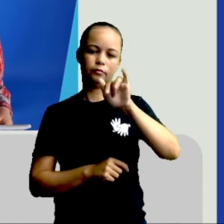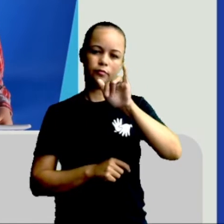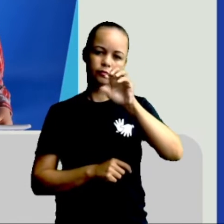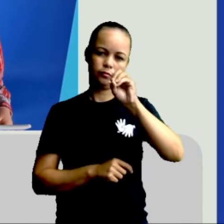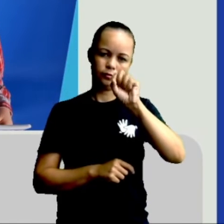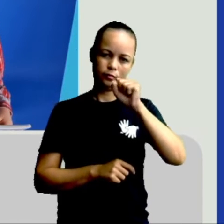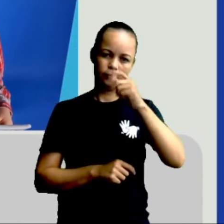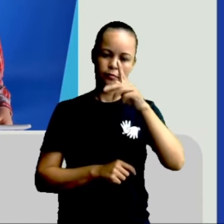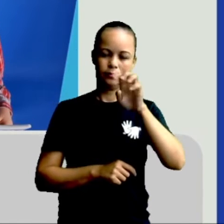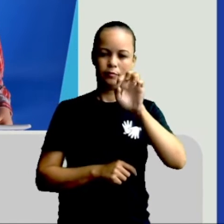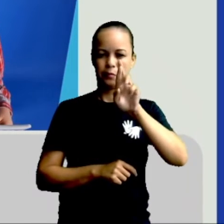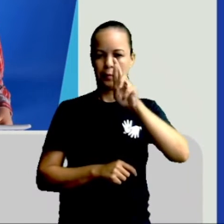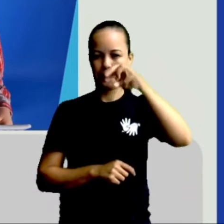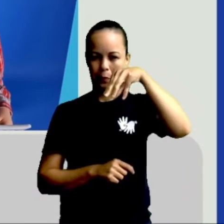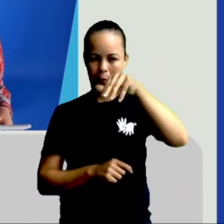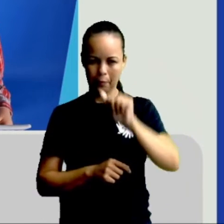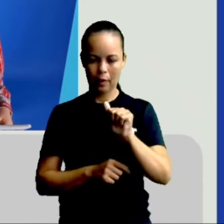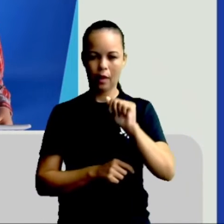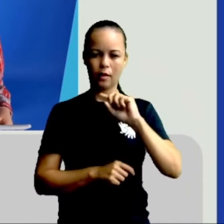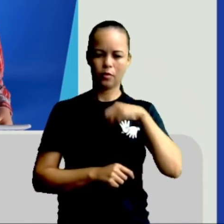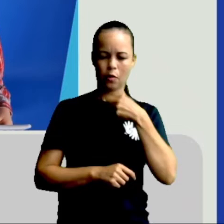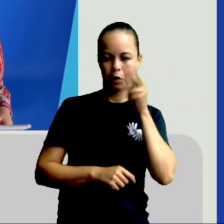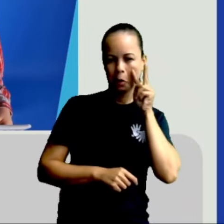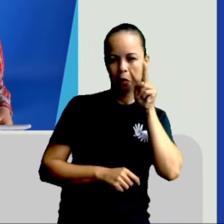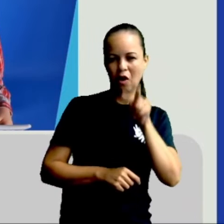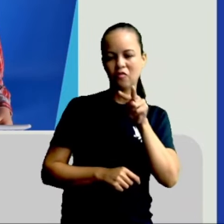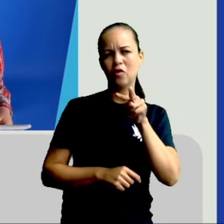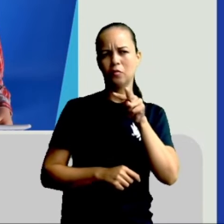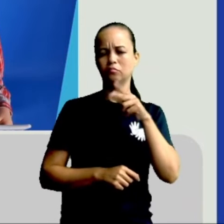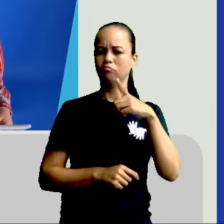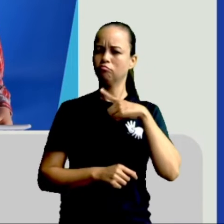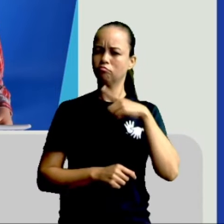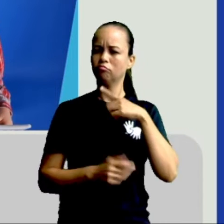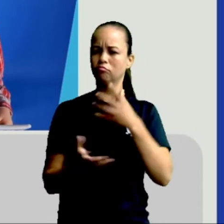vai ver, por incrível que pareça, existem